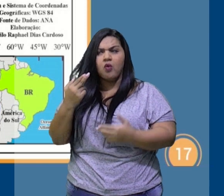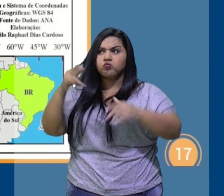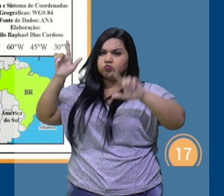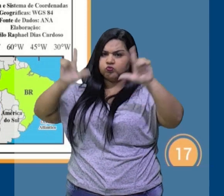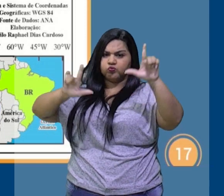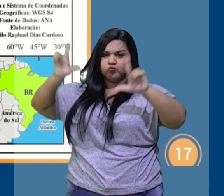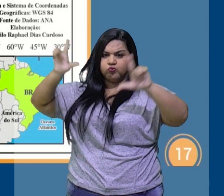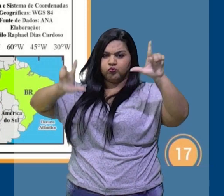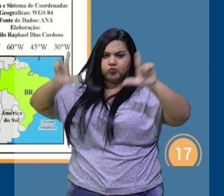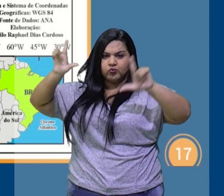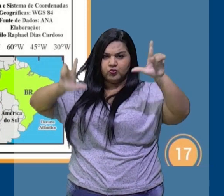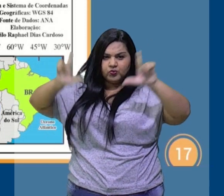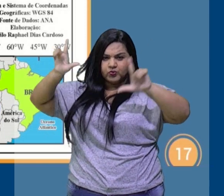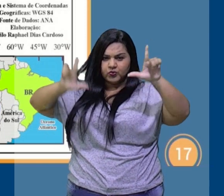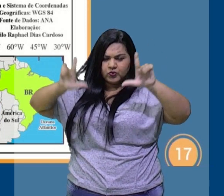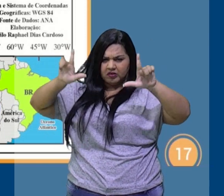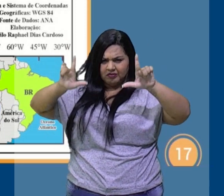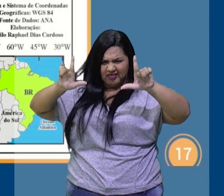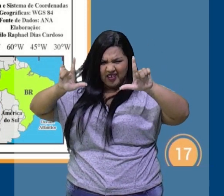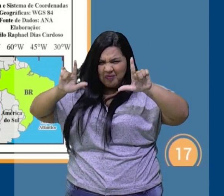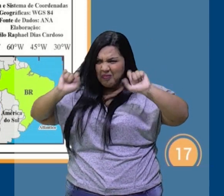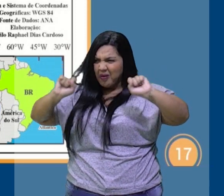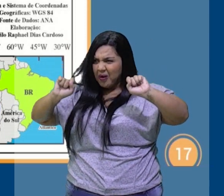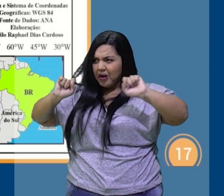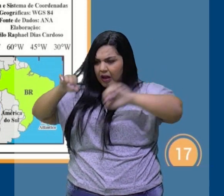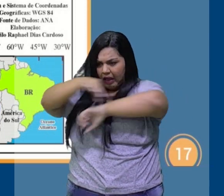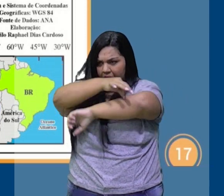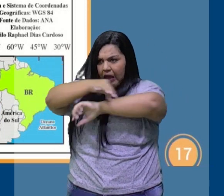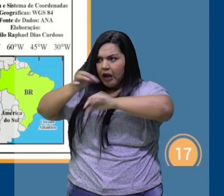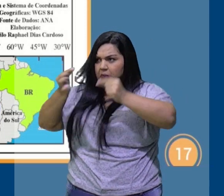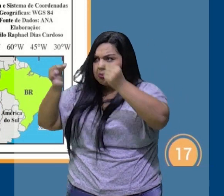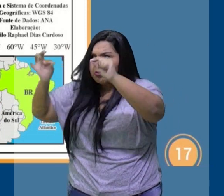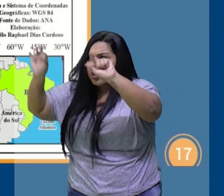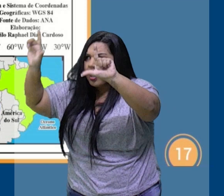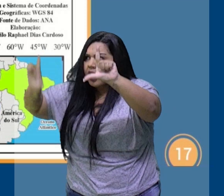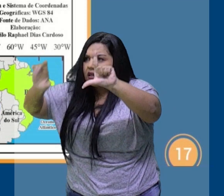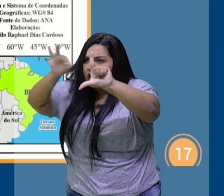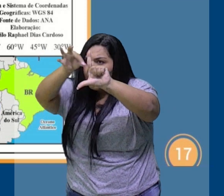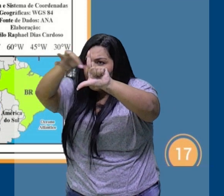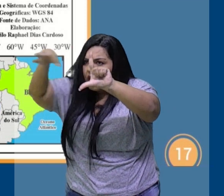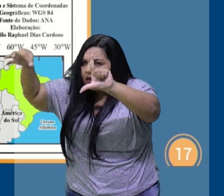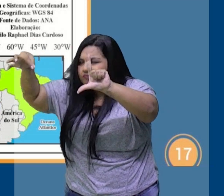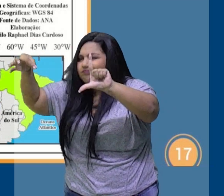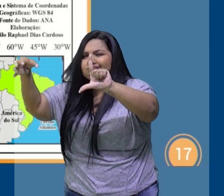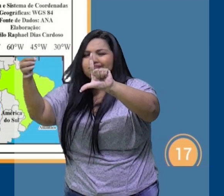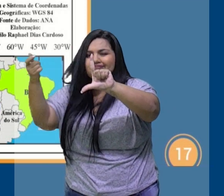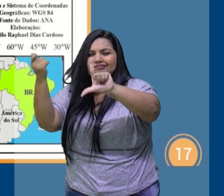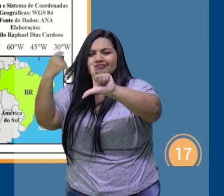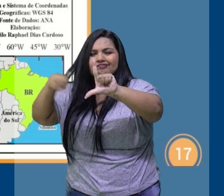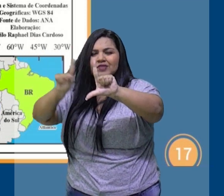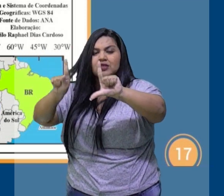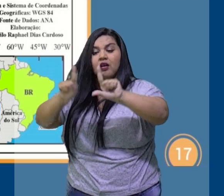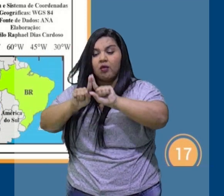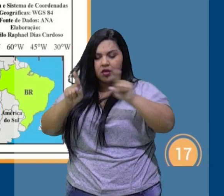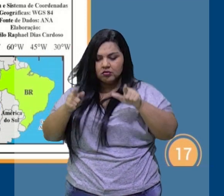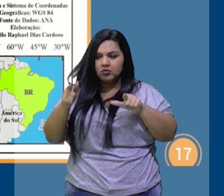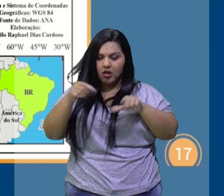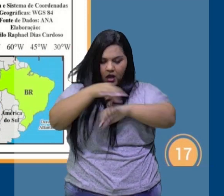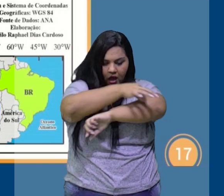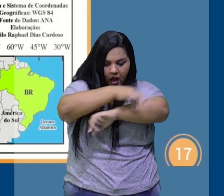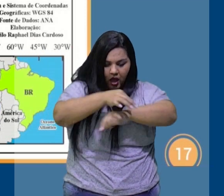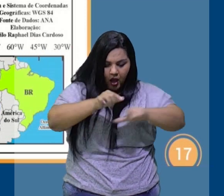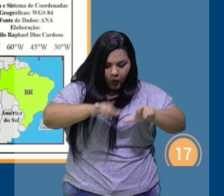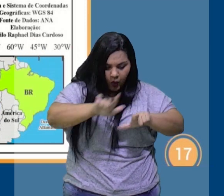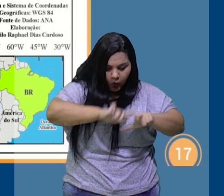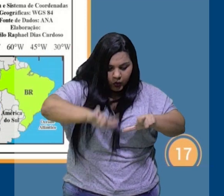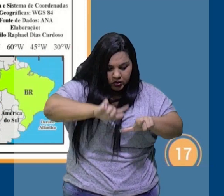televisão, uma régua, você não tem o espaço real, né? Que foi aí onde teve essa transformação, né? Então,